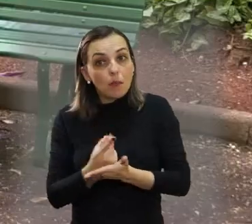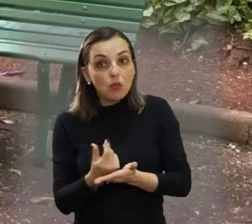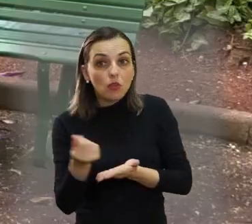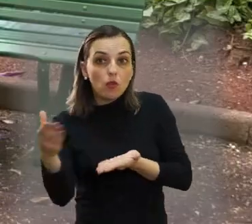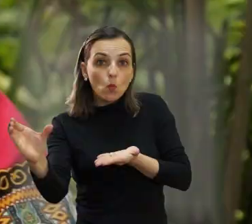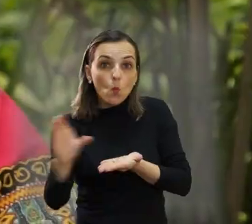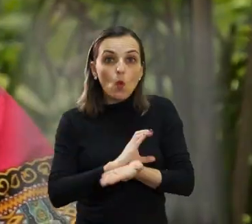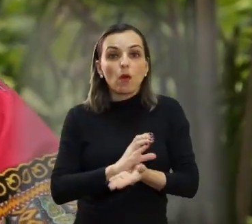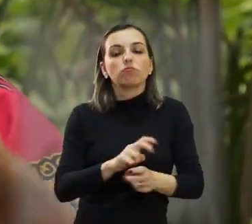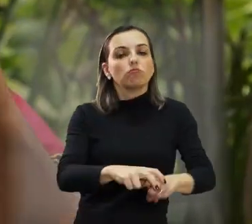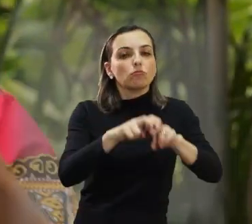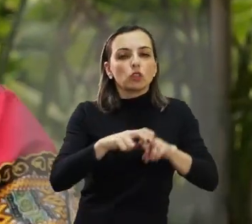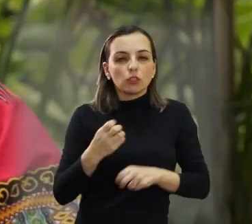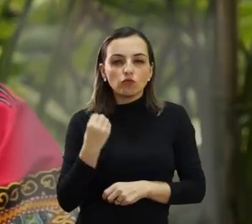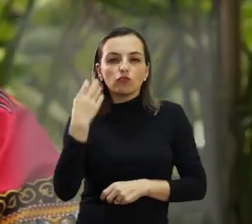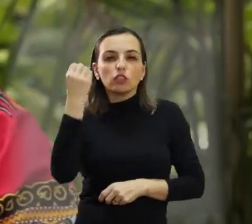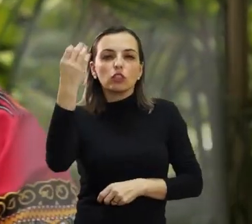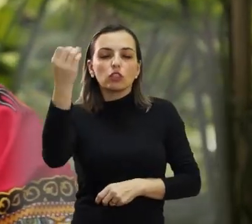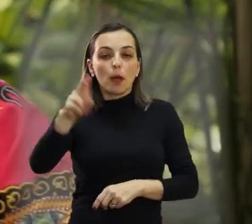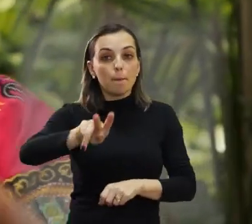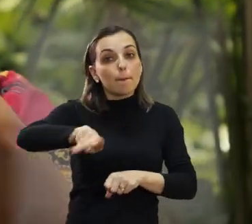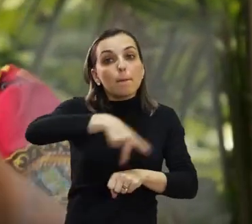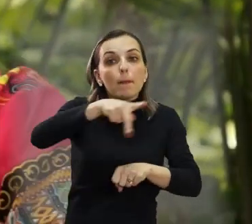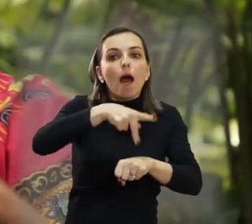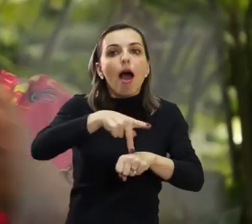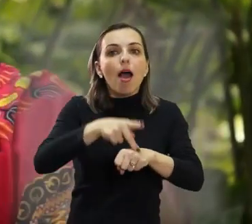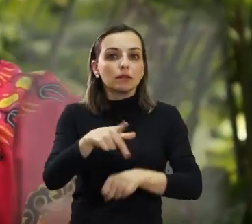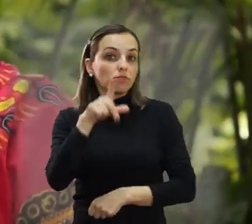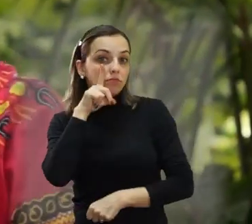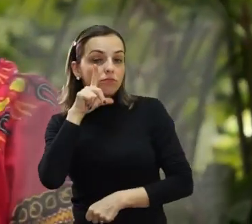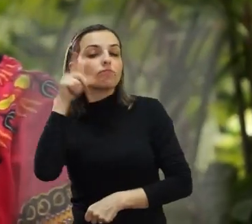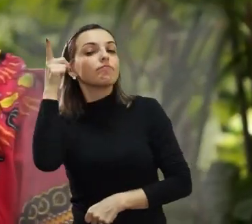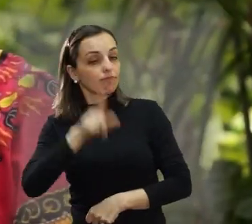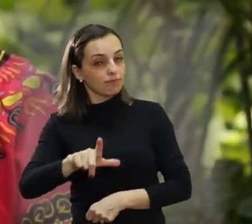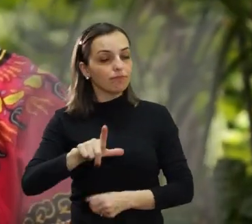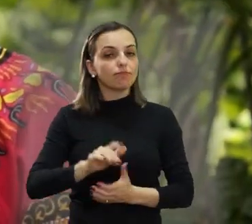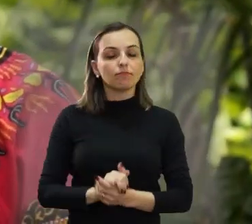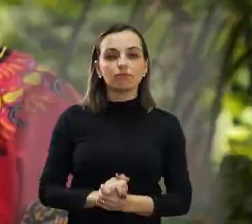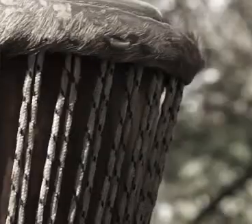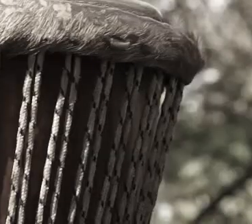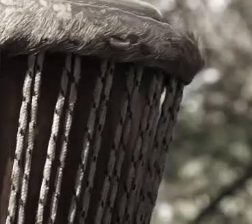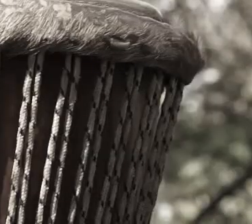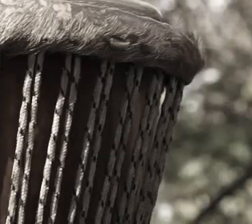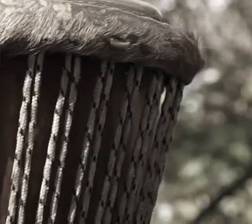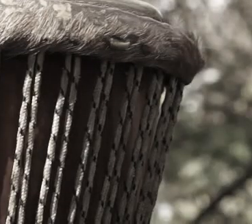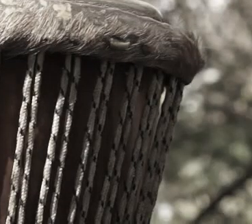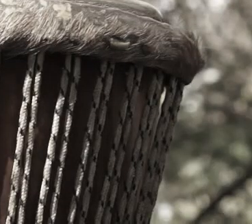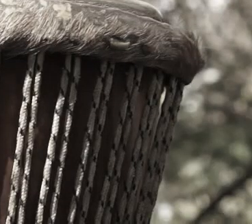me ajudar a levantar fundos também para poder fazer essas empreitadas até na Guiné-Bissau.